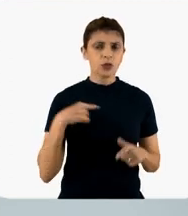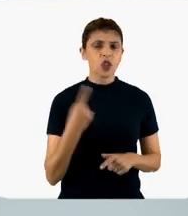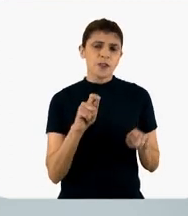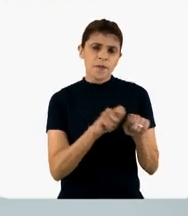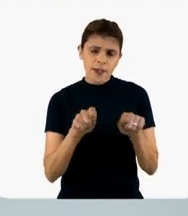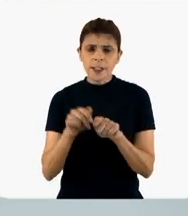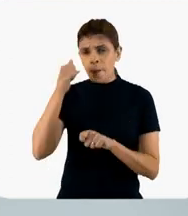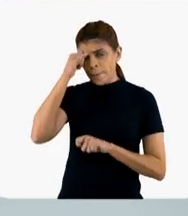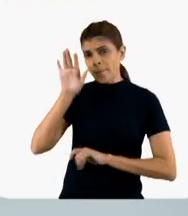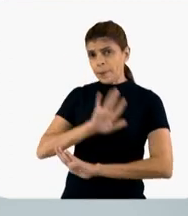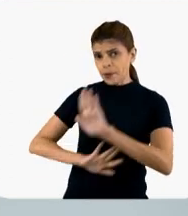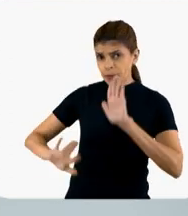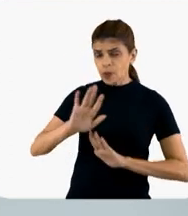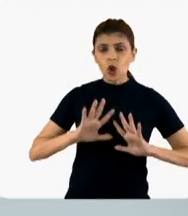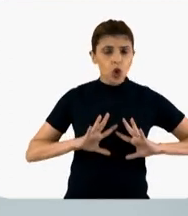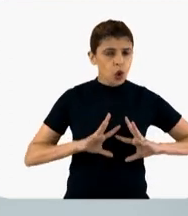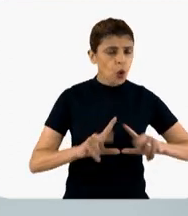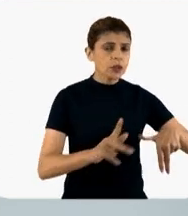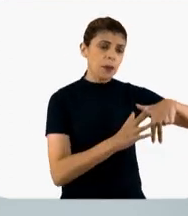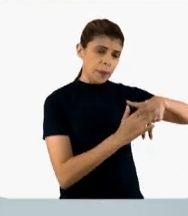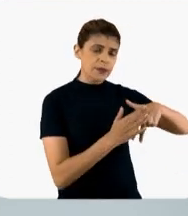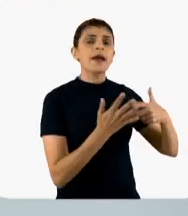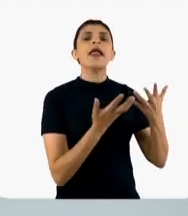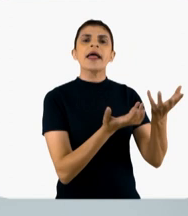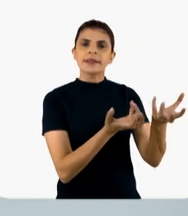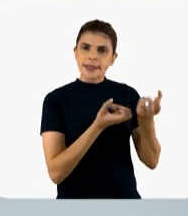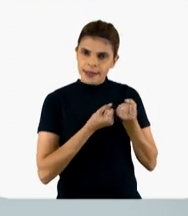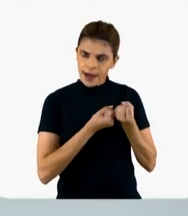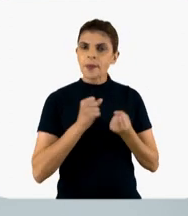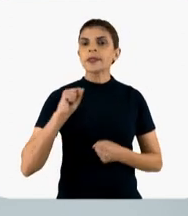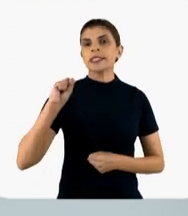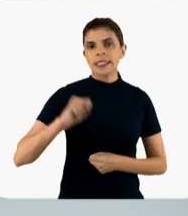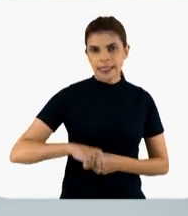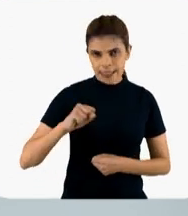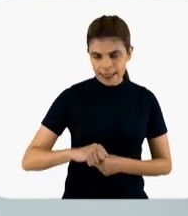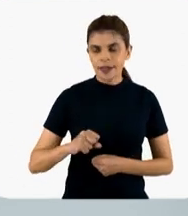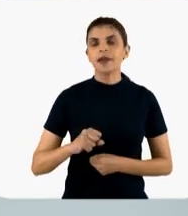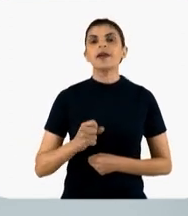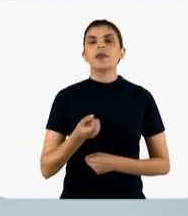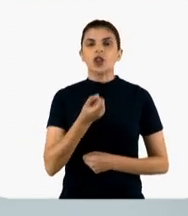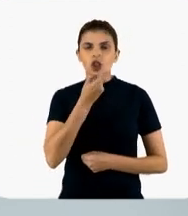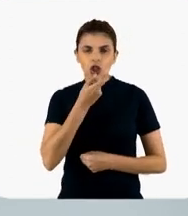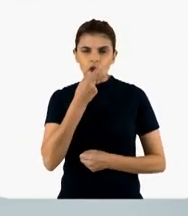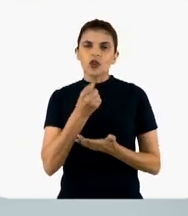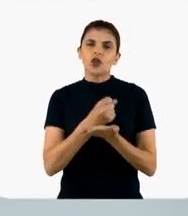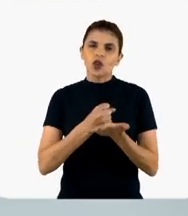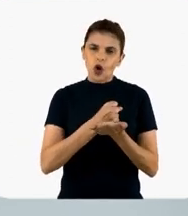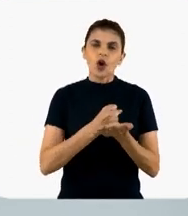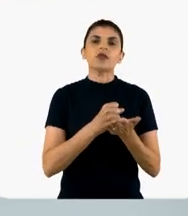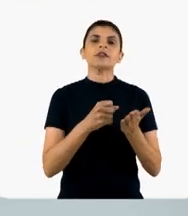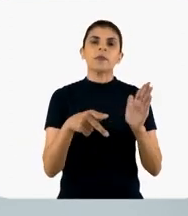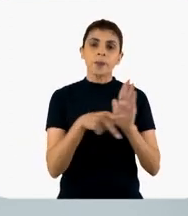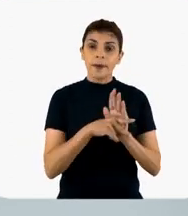é prevenção de TVP. Então, todos esses pacientes recebem heparina em dose profilática